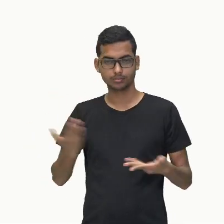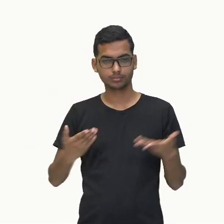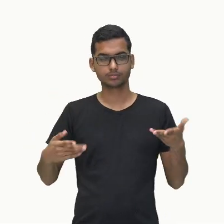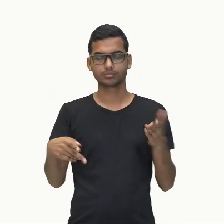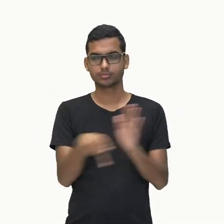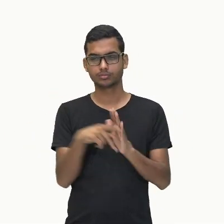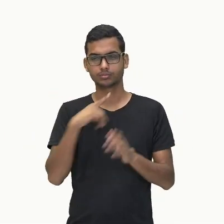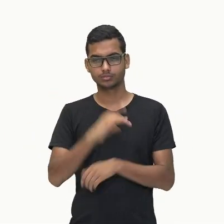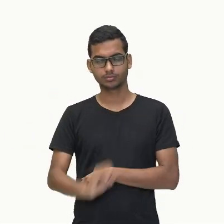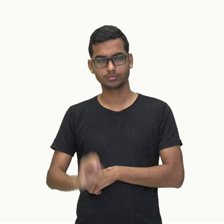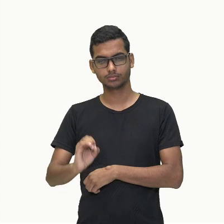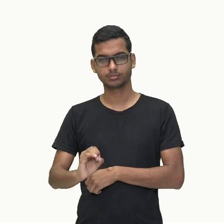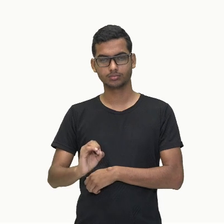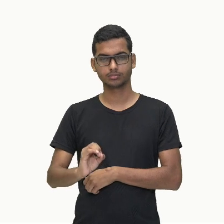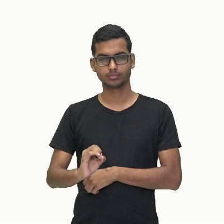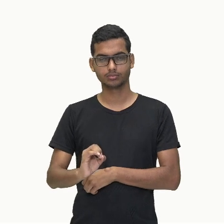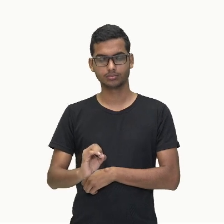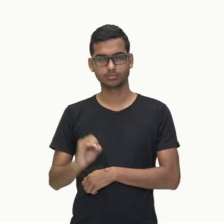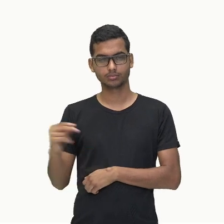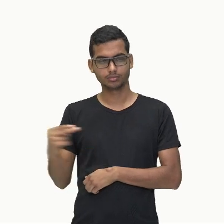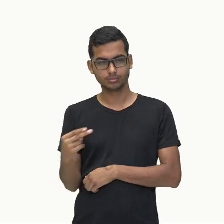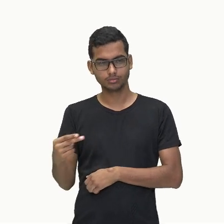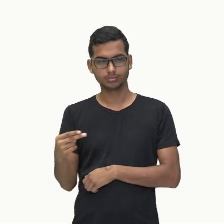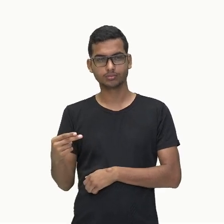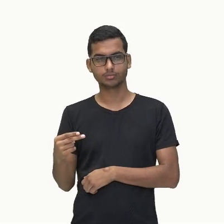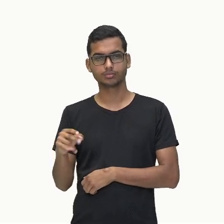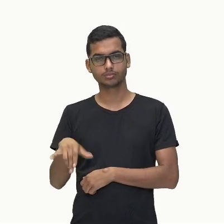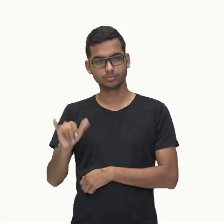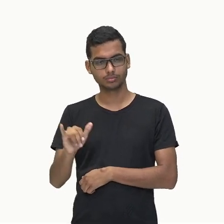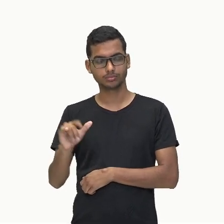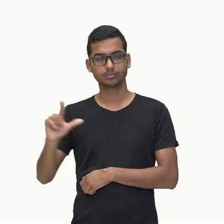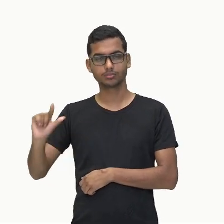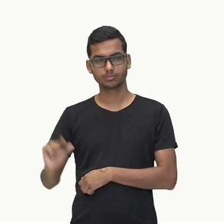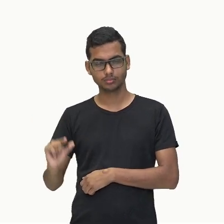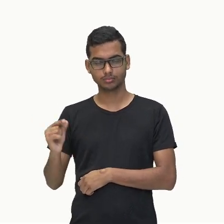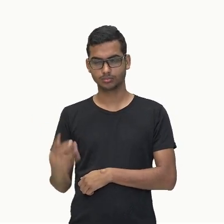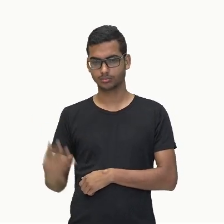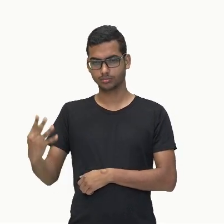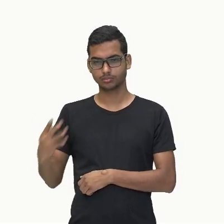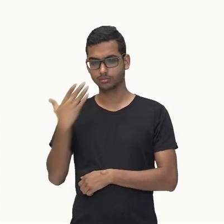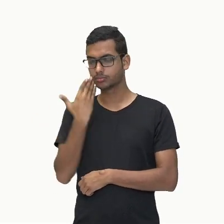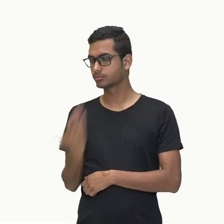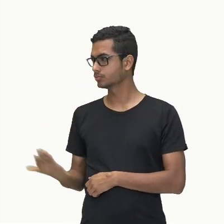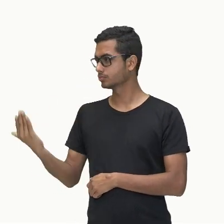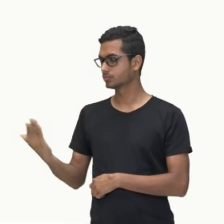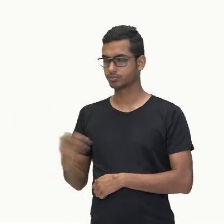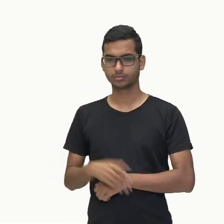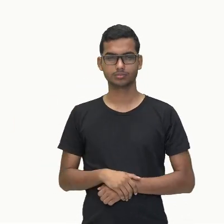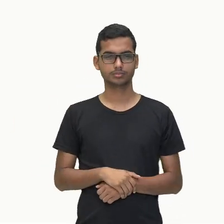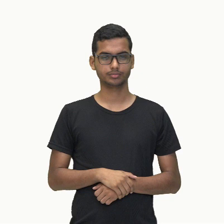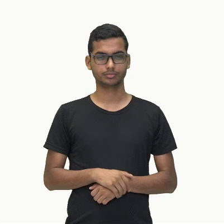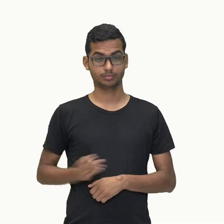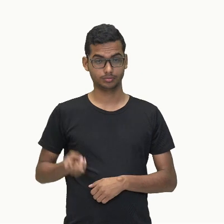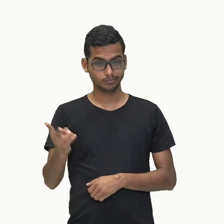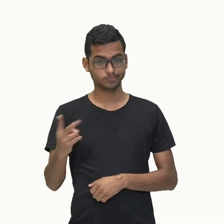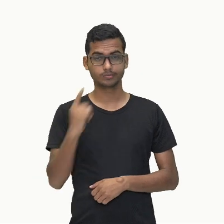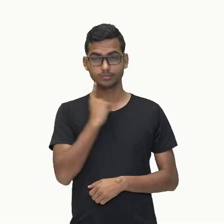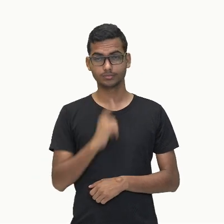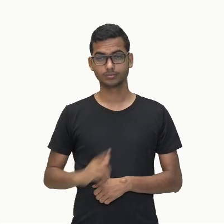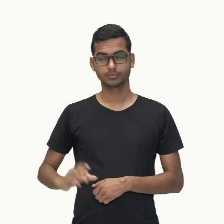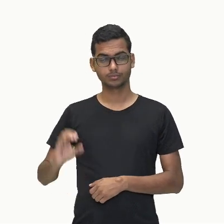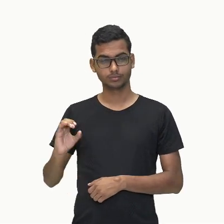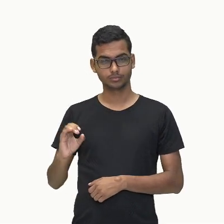que é menor ou igual a 4. Ou seja, o valor de y, ele está aqui, ó. Ele está sempre aqui